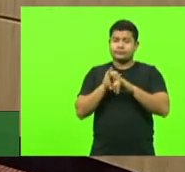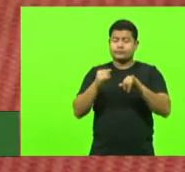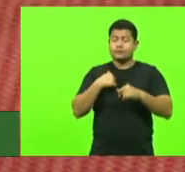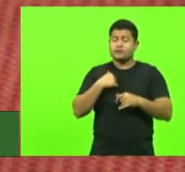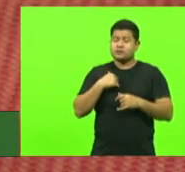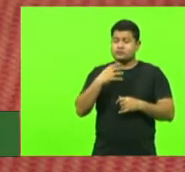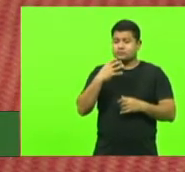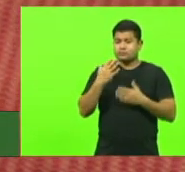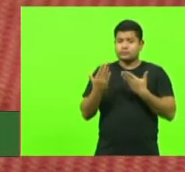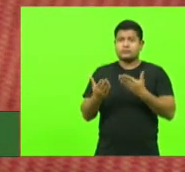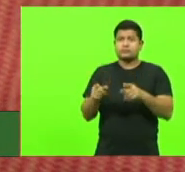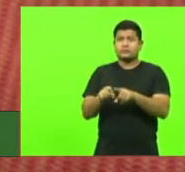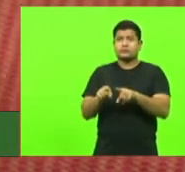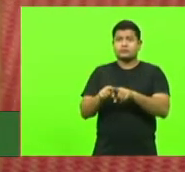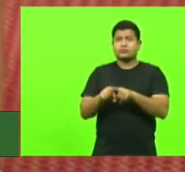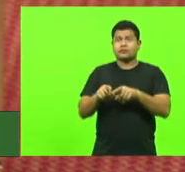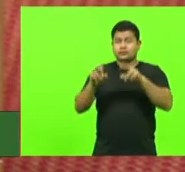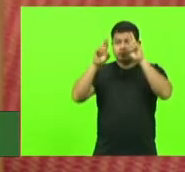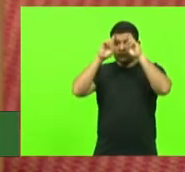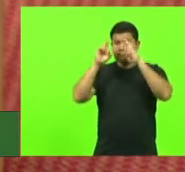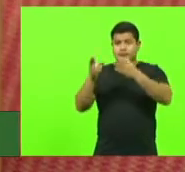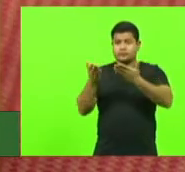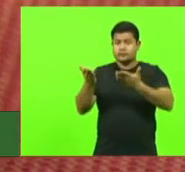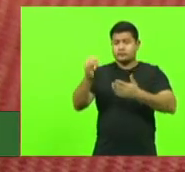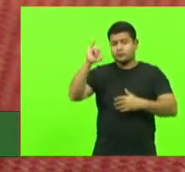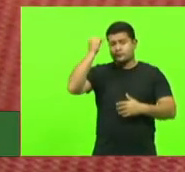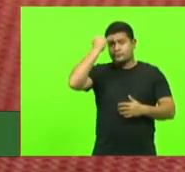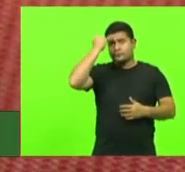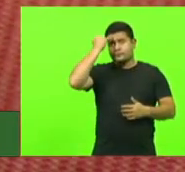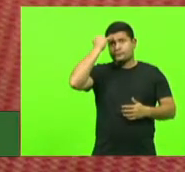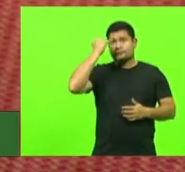admiração pelo deputado Mioto. E